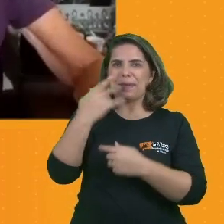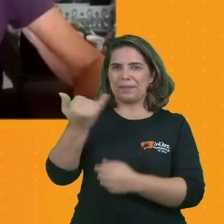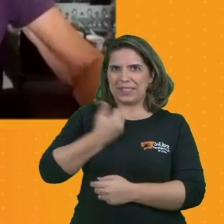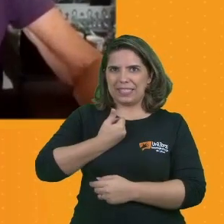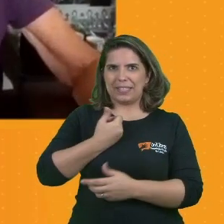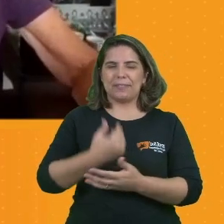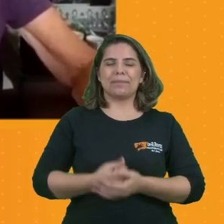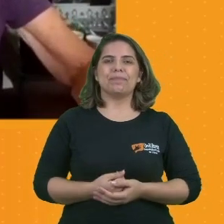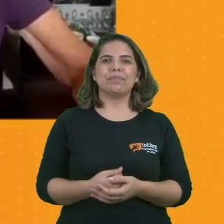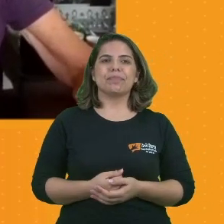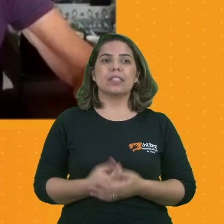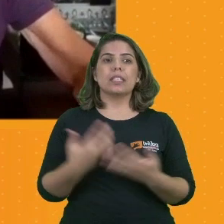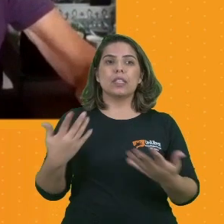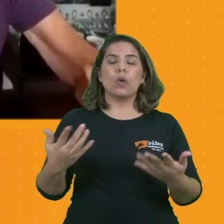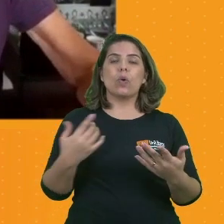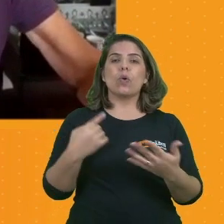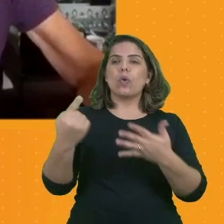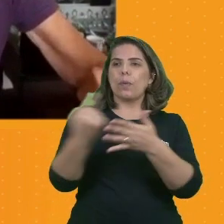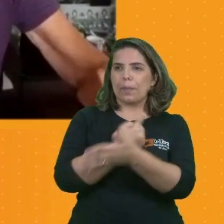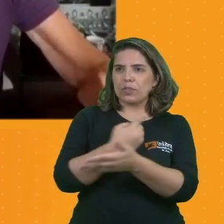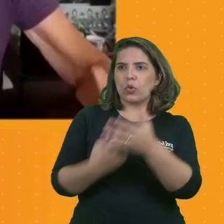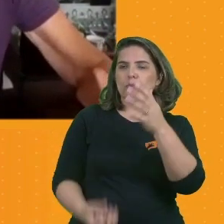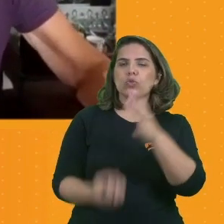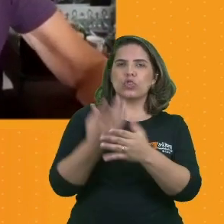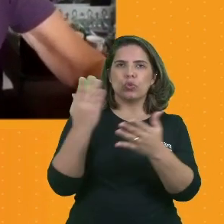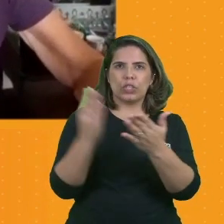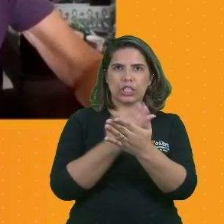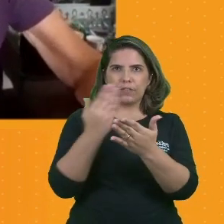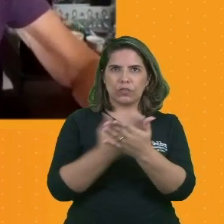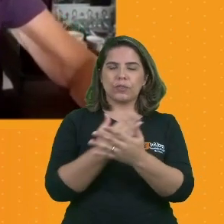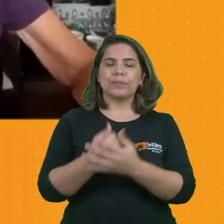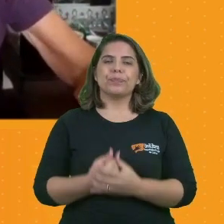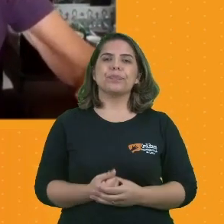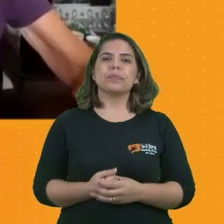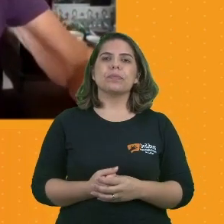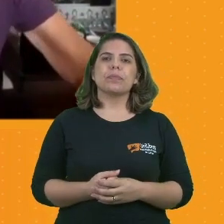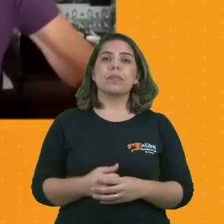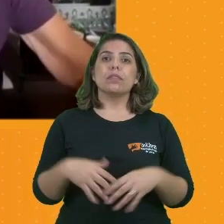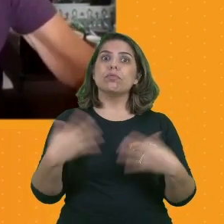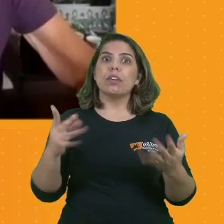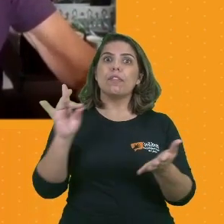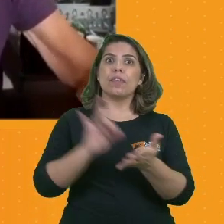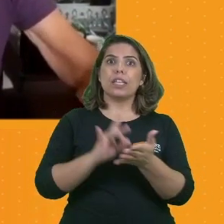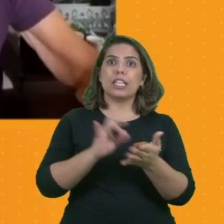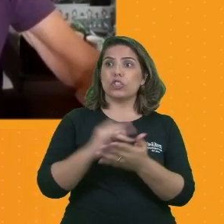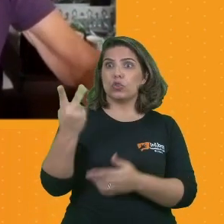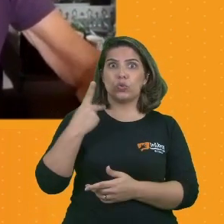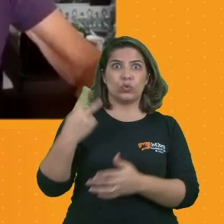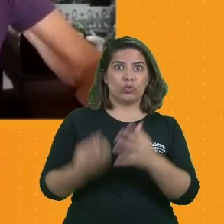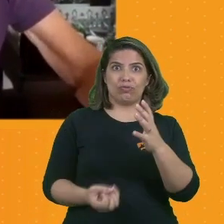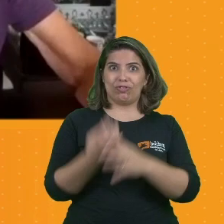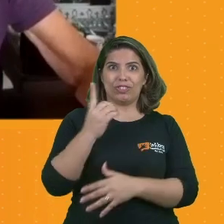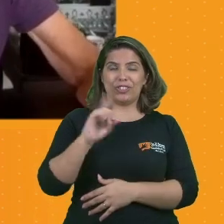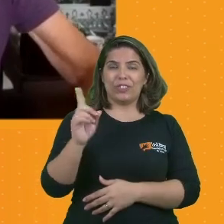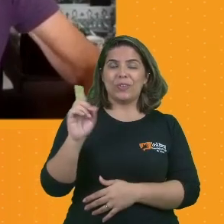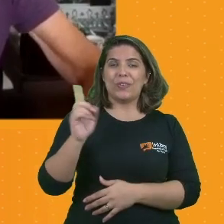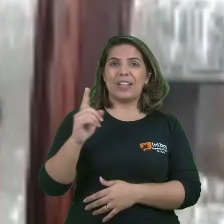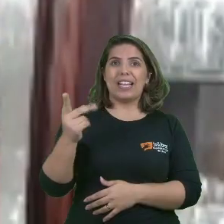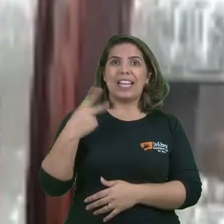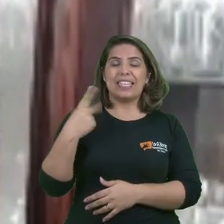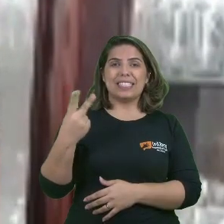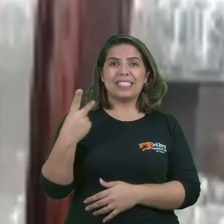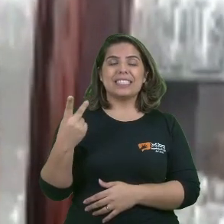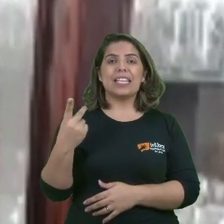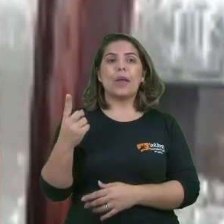você começa com marcas de muitas com surgir o espírito não não foi de nós duas eu não sei disso eu vou